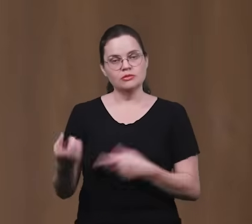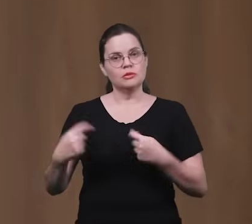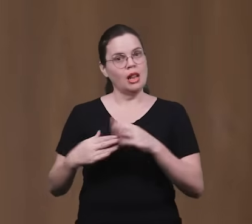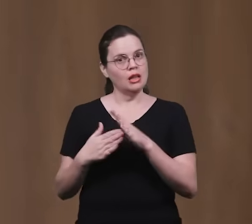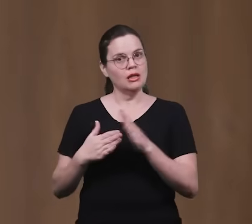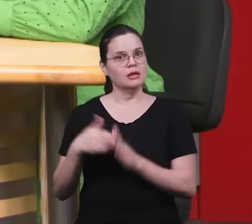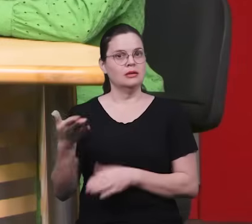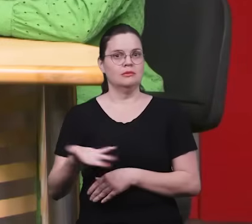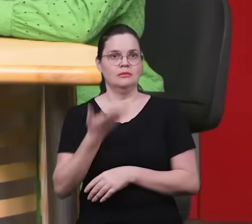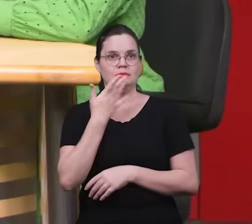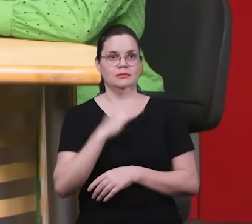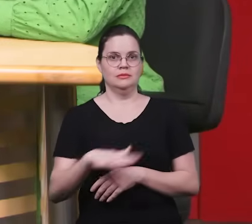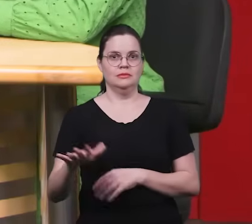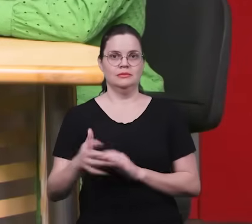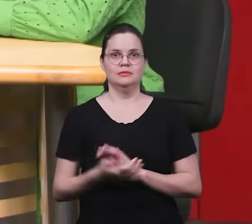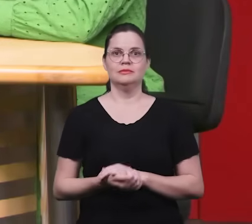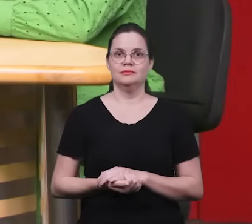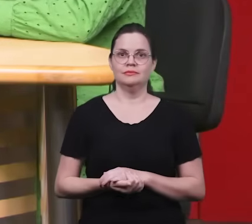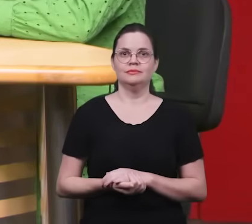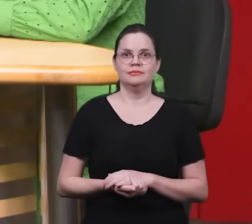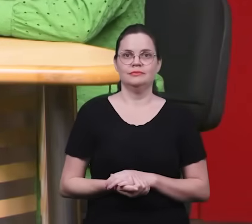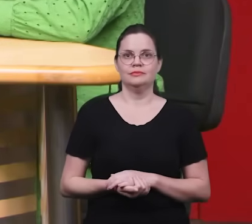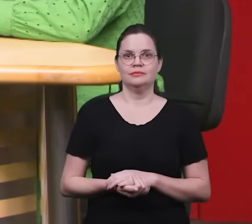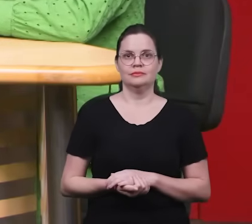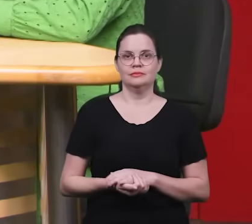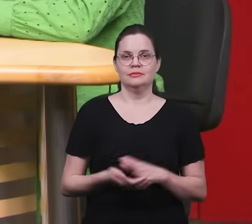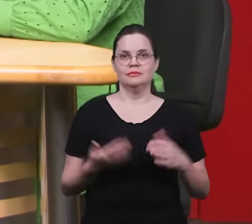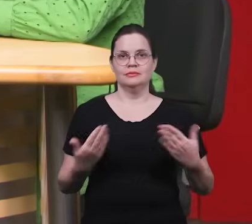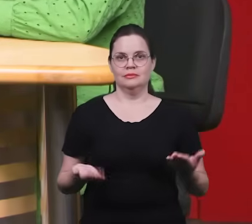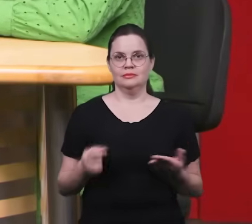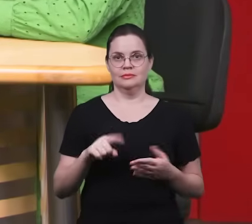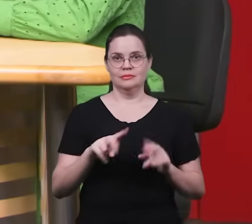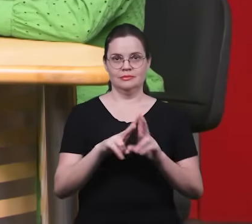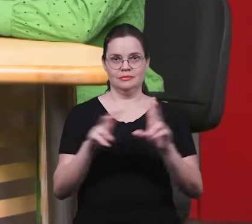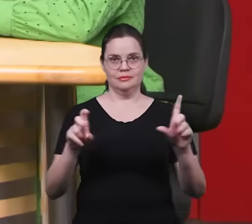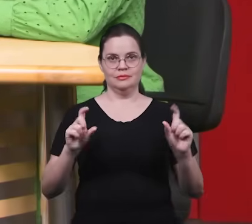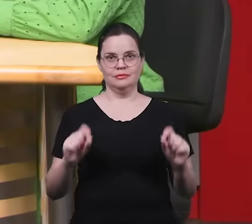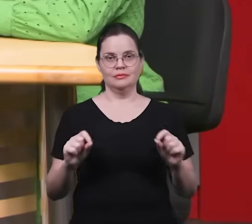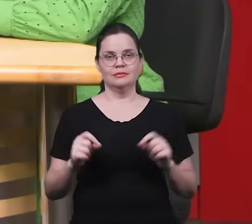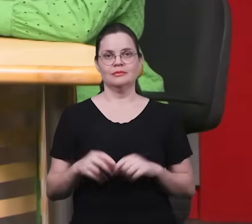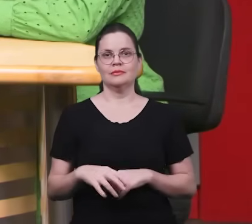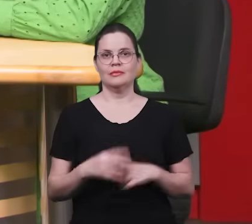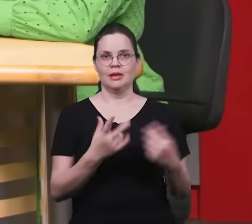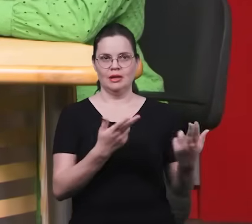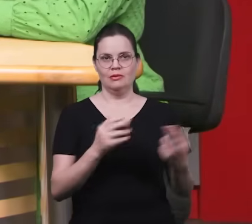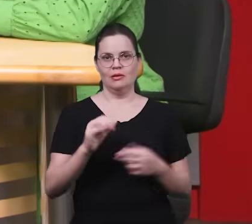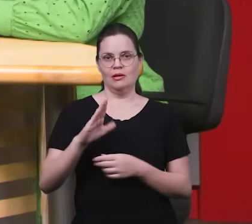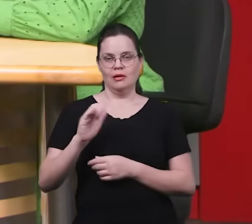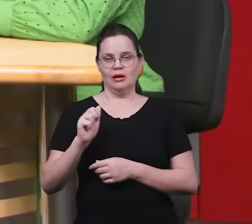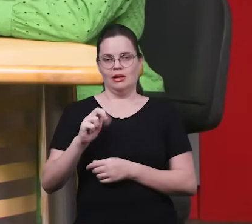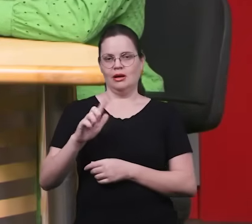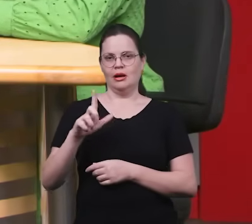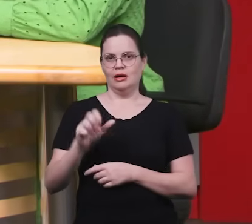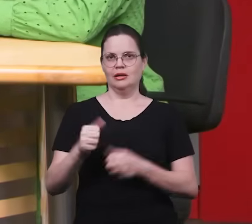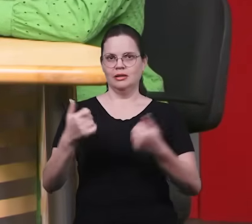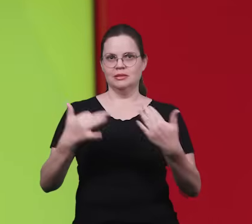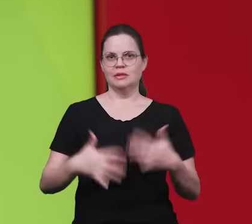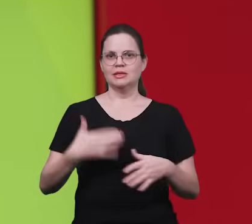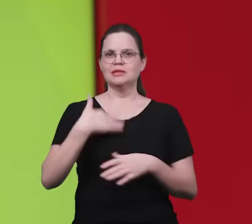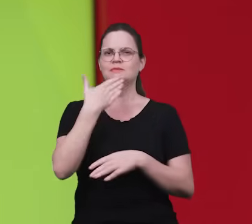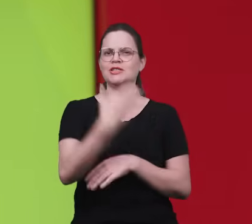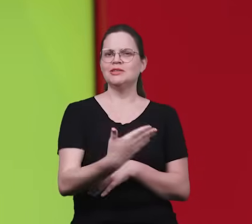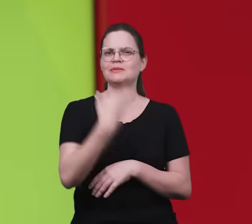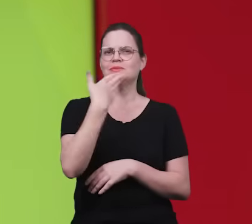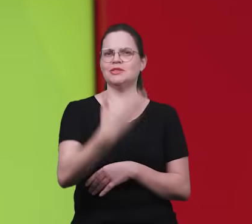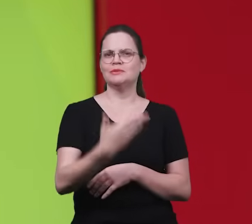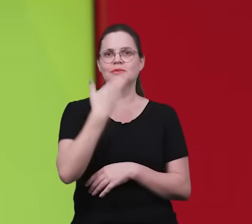situação. Sim. E, meninas, esse apelo, igual que a Carla trouxe, ele começa